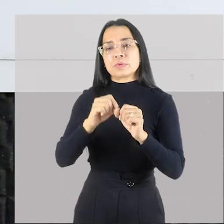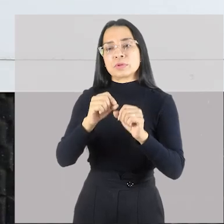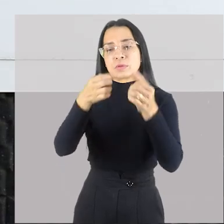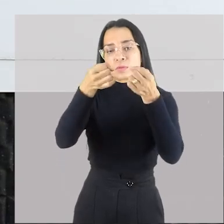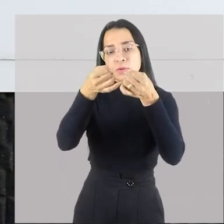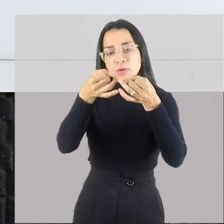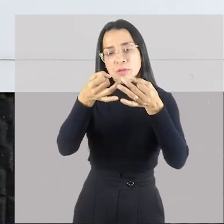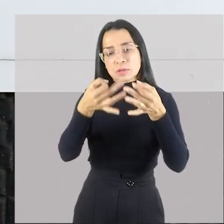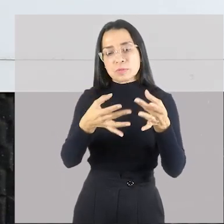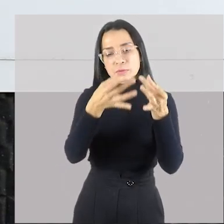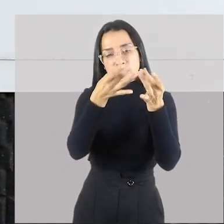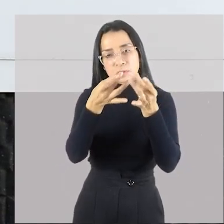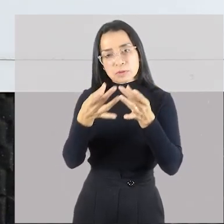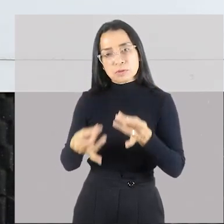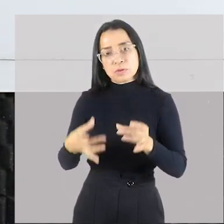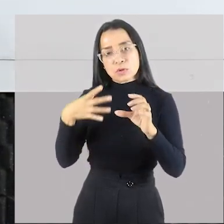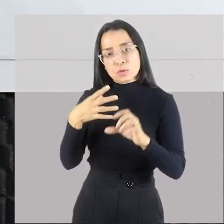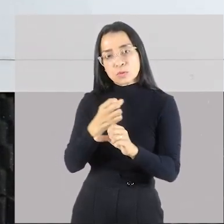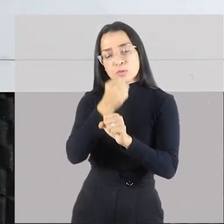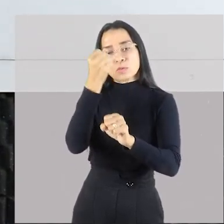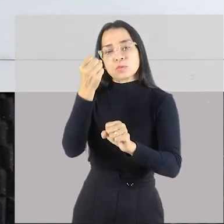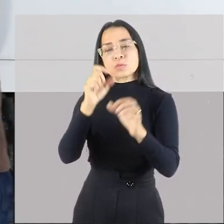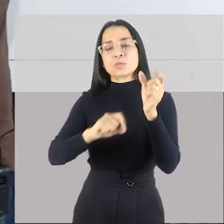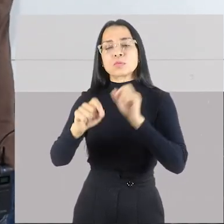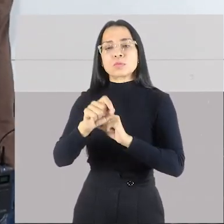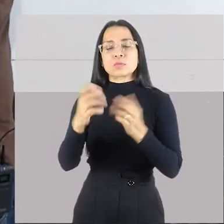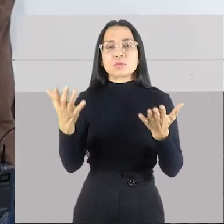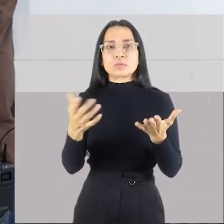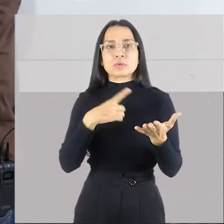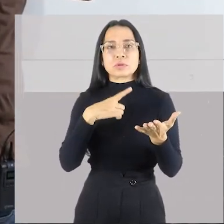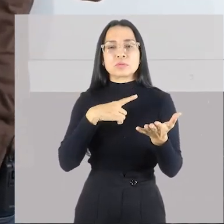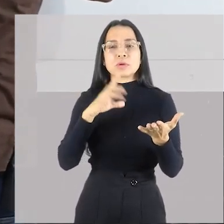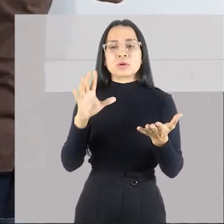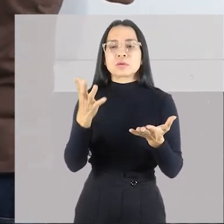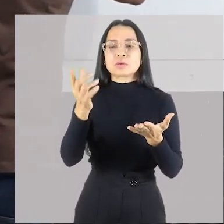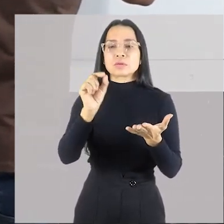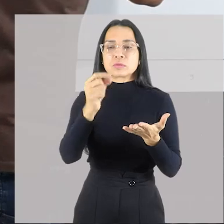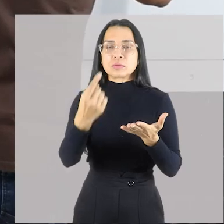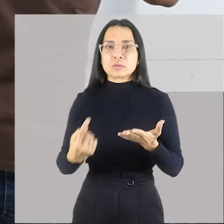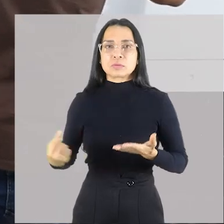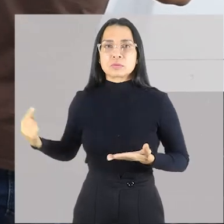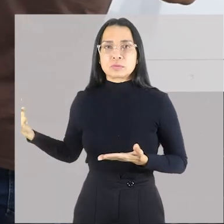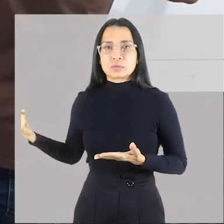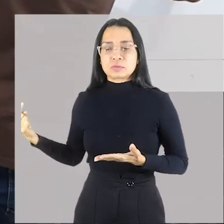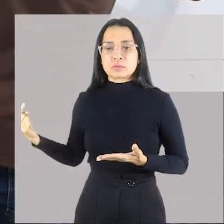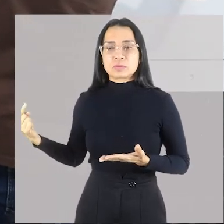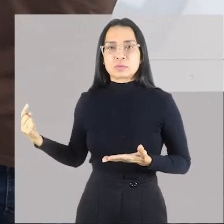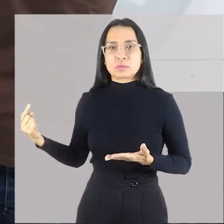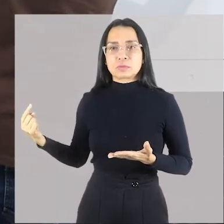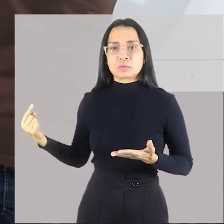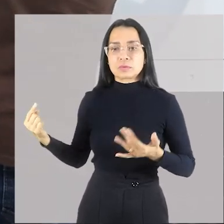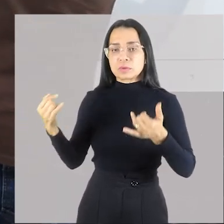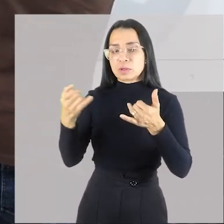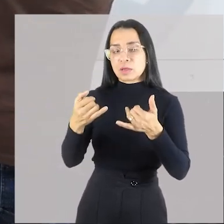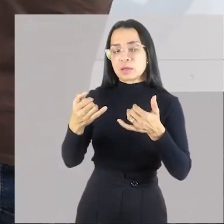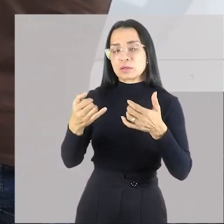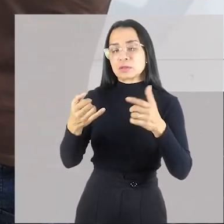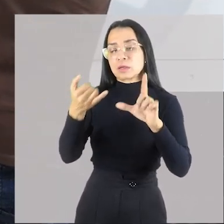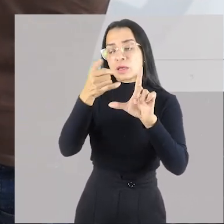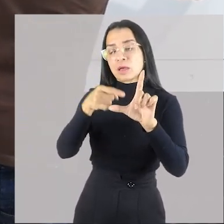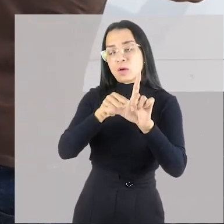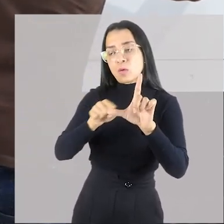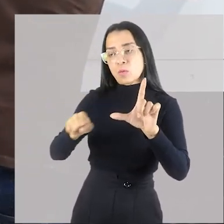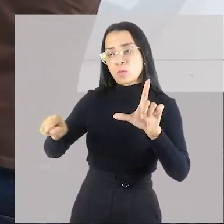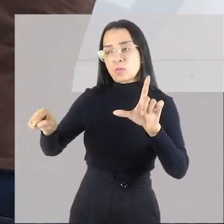gráfico desse lucro em função do x, você vai ter uma situação assim, ó. Aqui é o eixo,